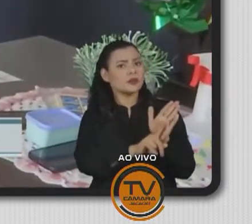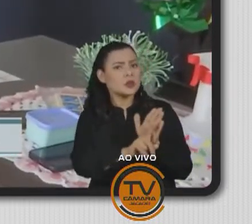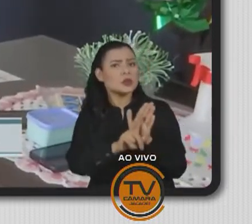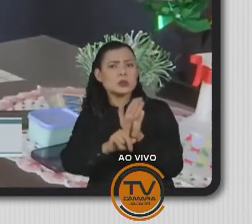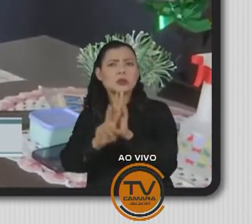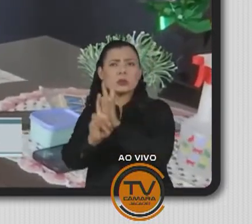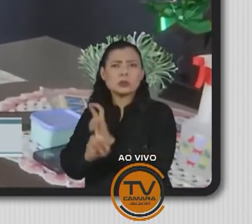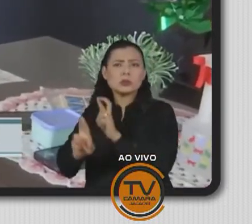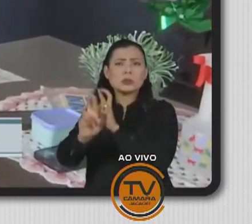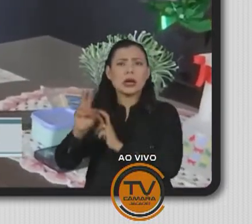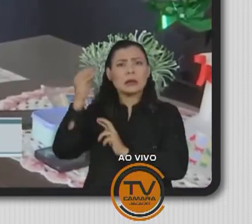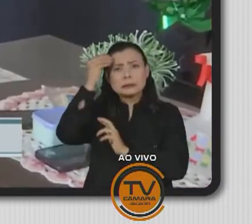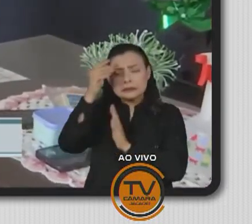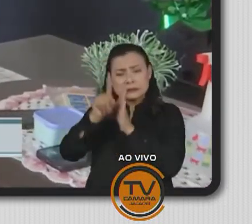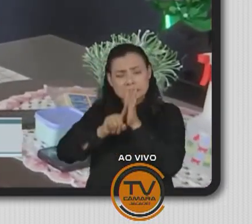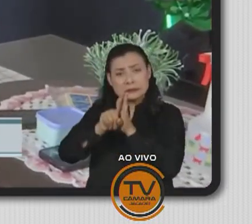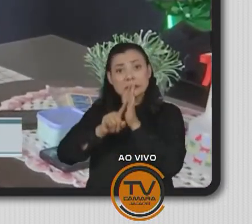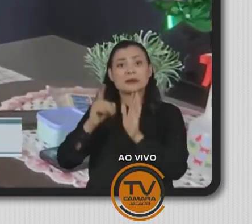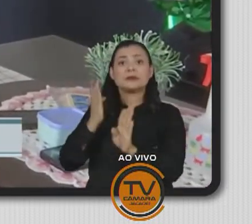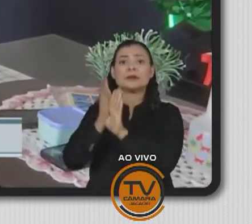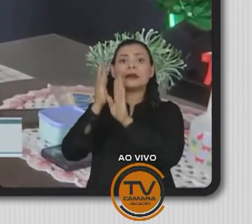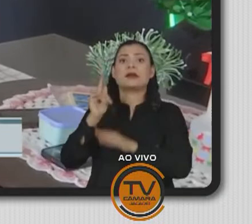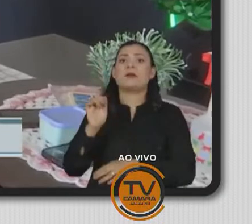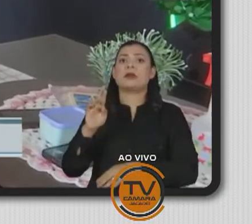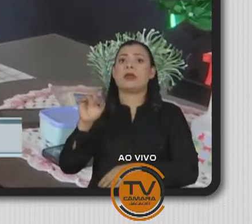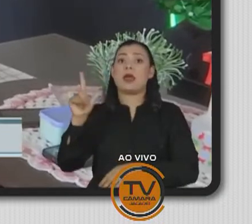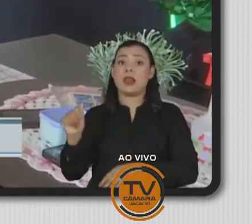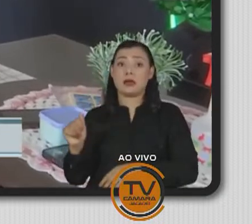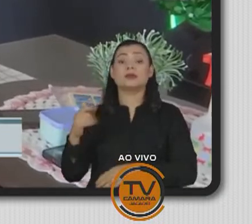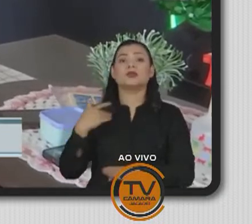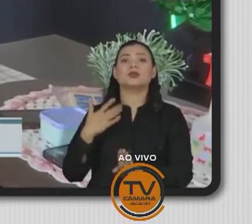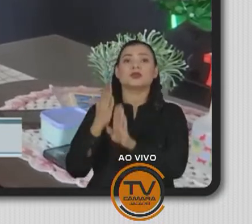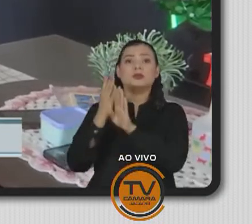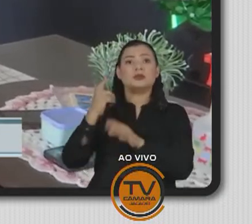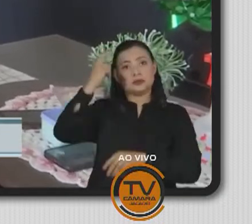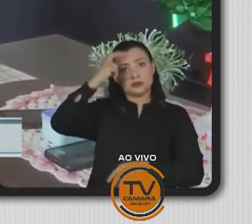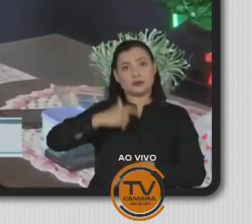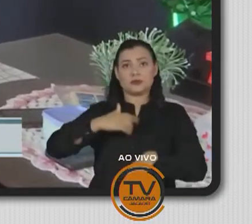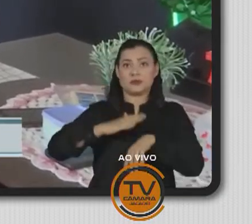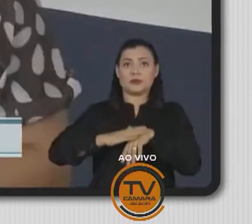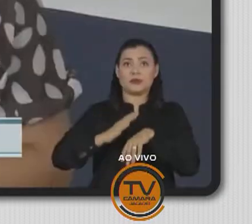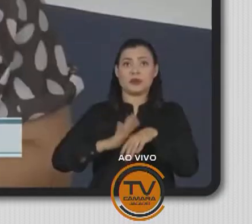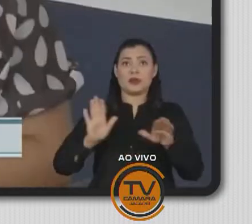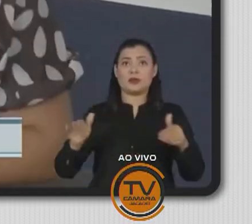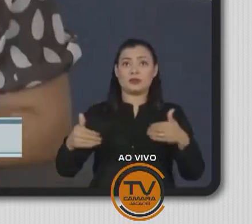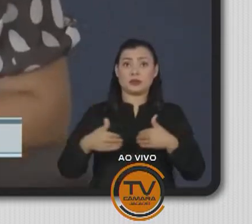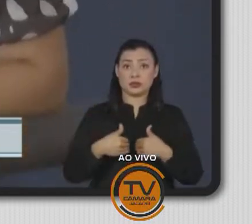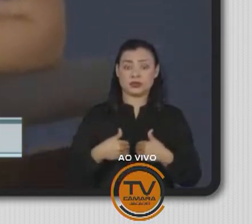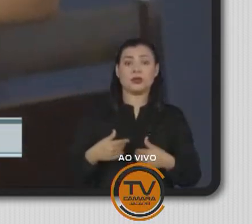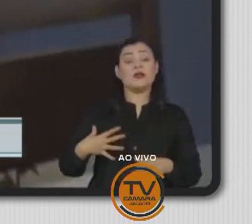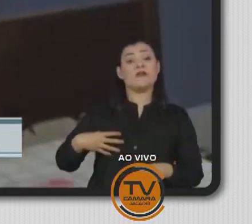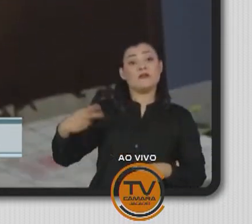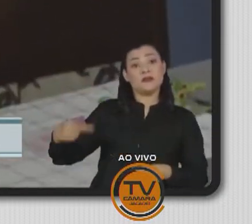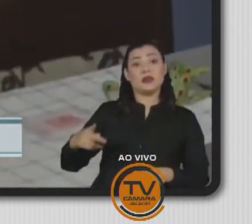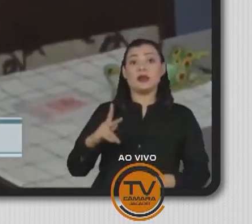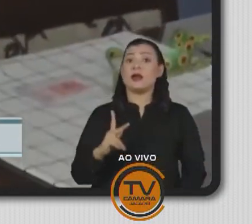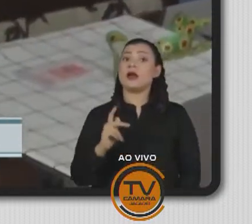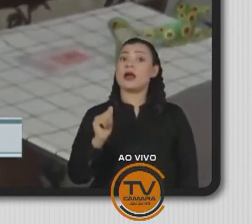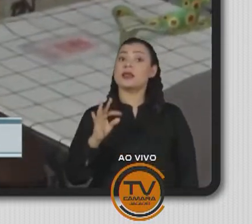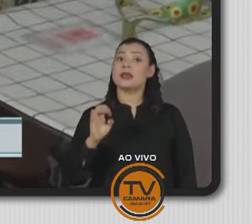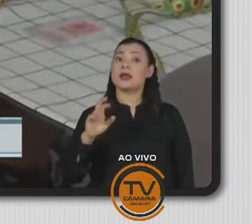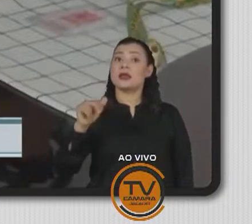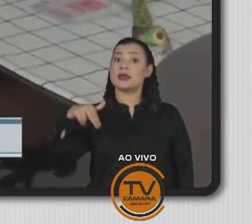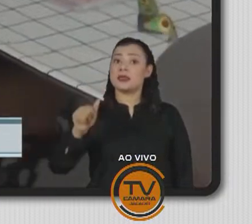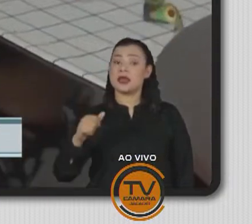investigação psiquiátrica recente fez Gabriela descobrir na idade adulta que faz parte do espectro autista. A filha Catarina, hoje com